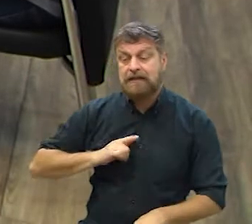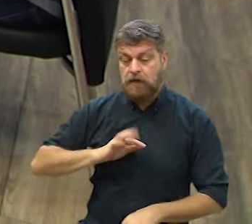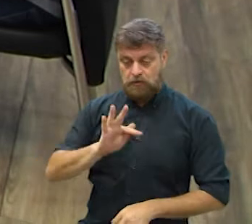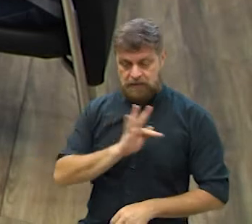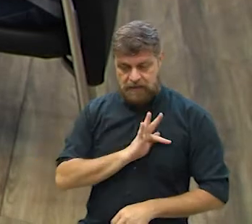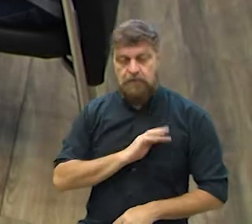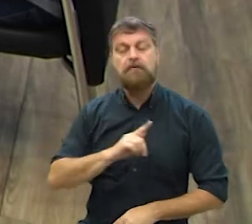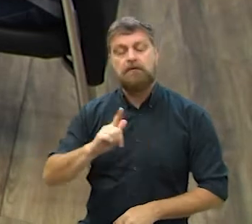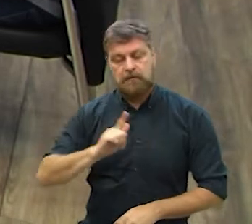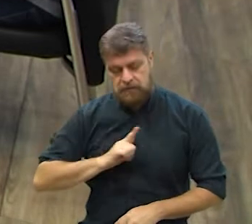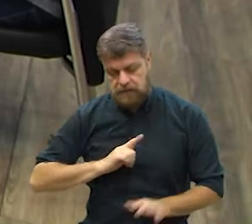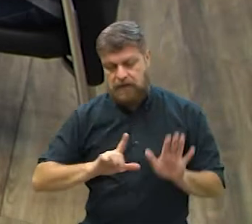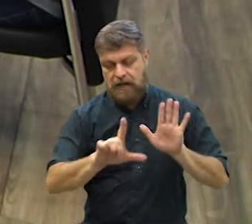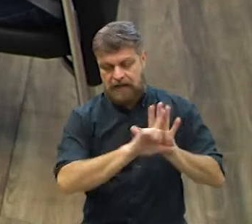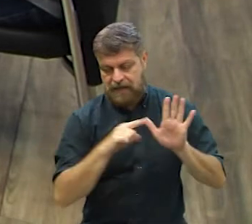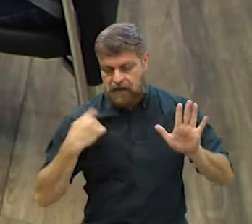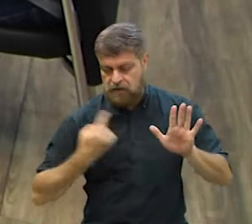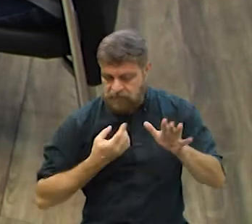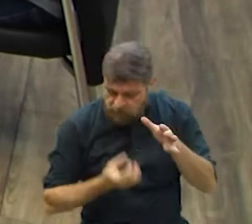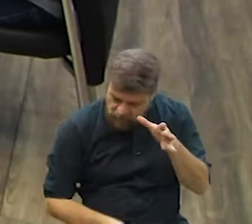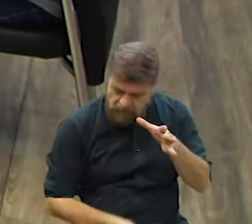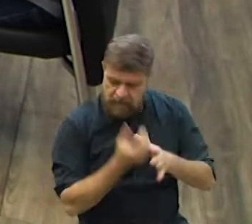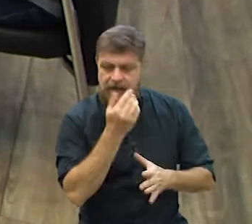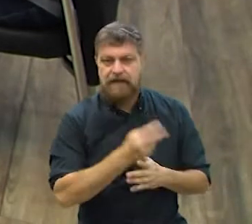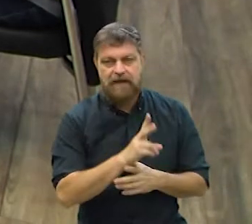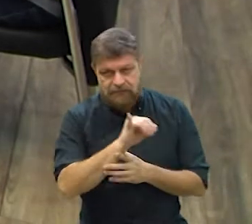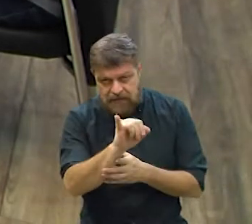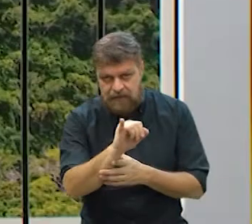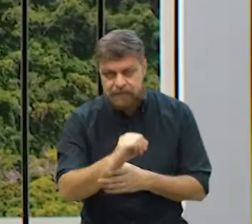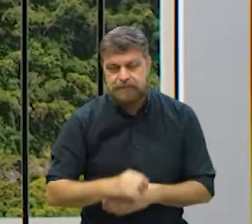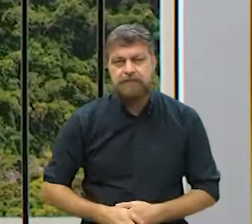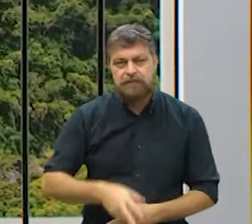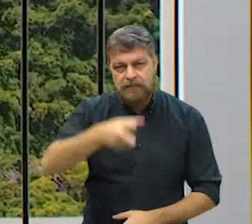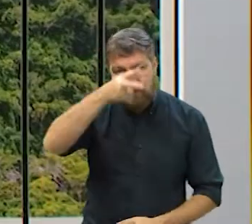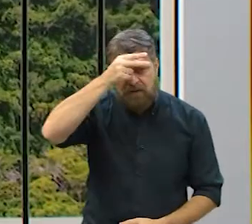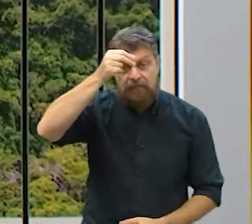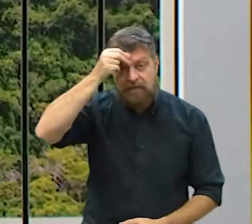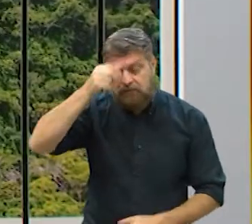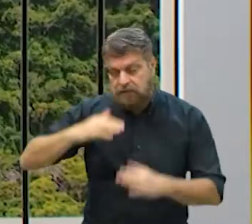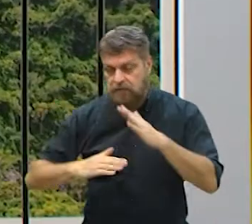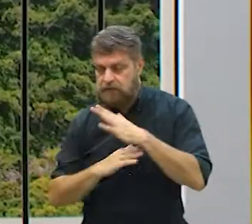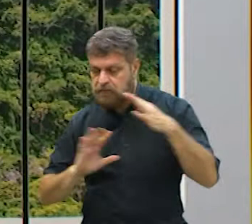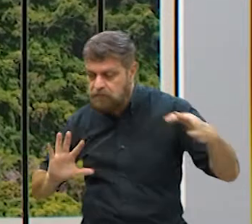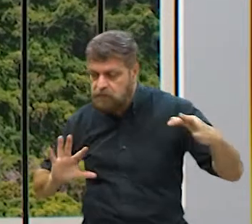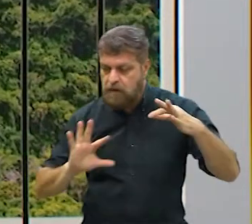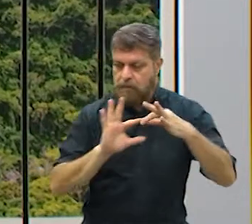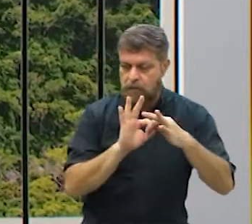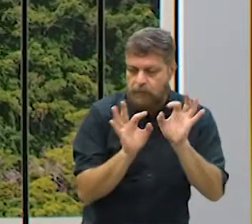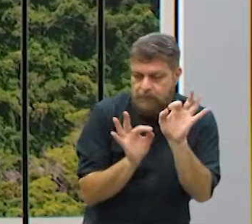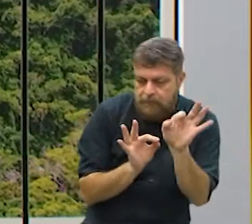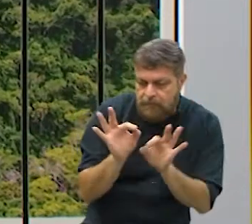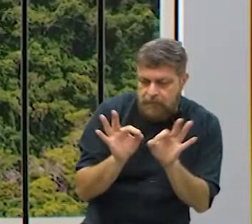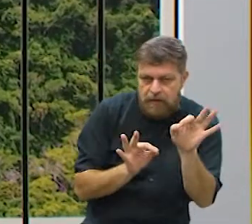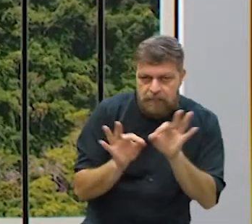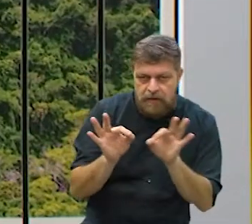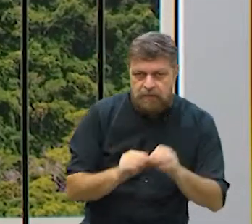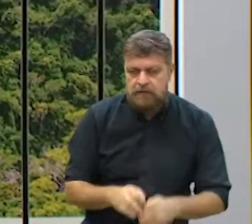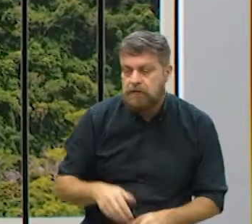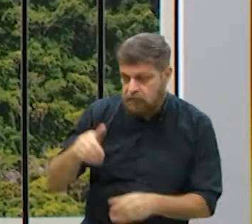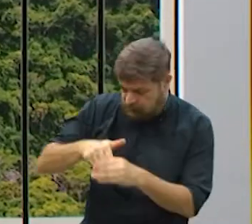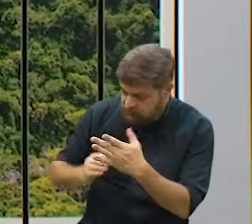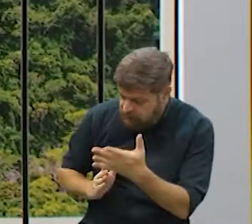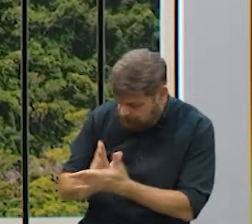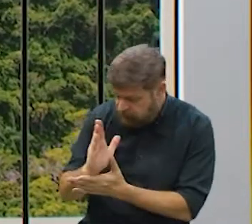Tem. Nós temos que ter leis, nós estamos criando a lei. O Executivo e o Legislativo estão preparando. Isso aí